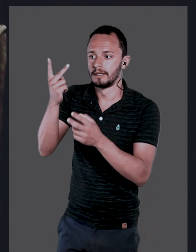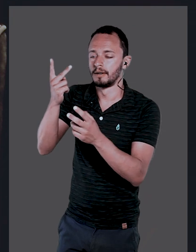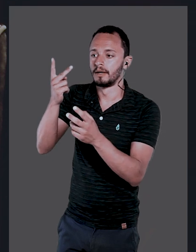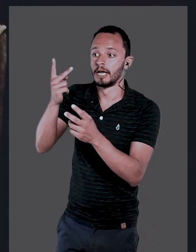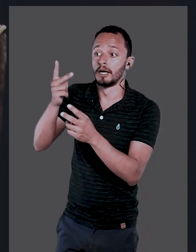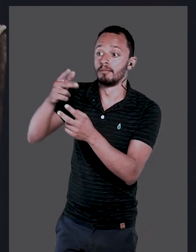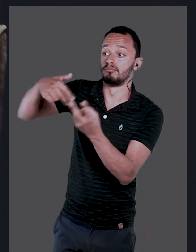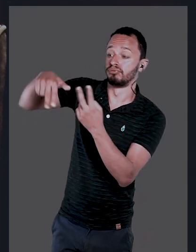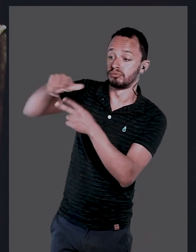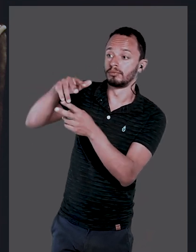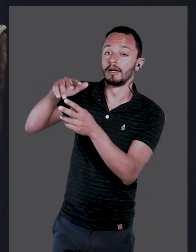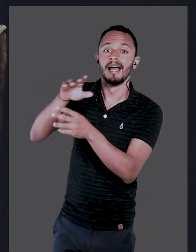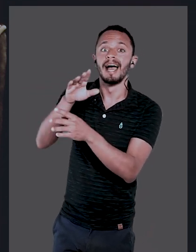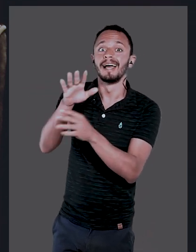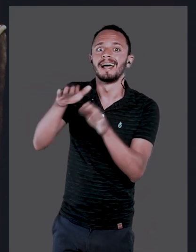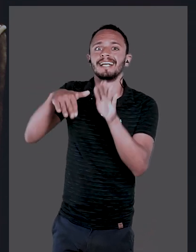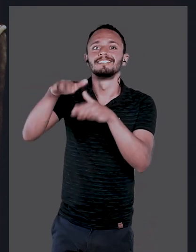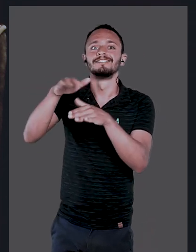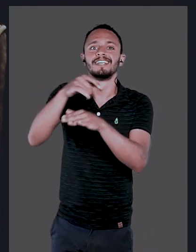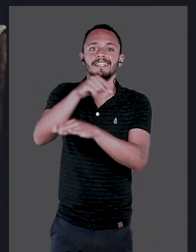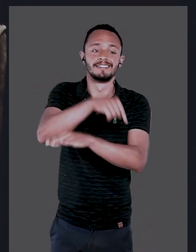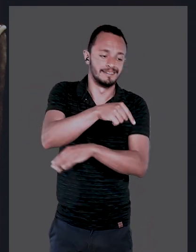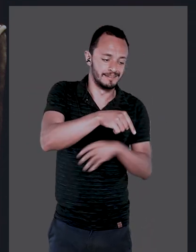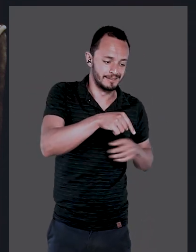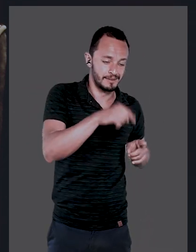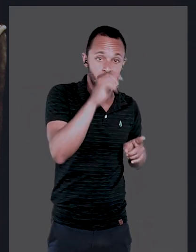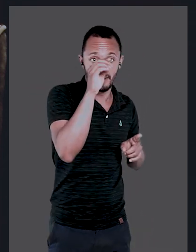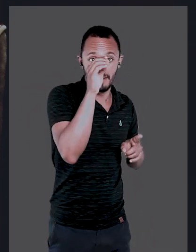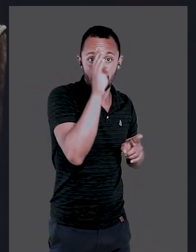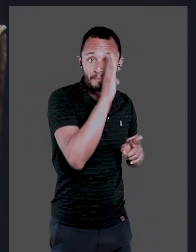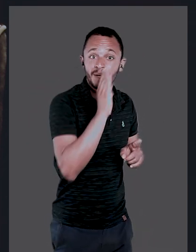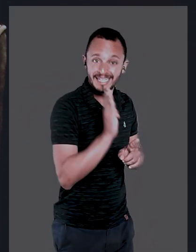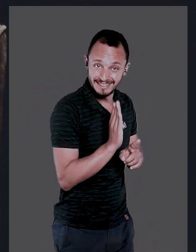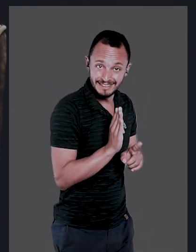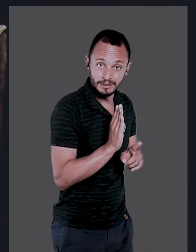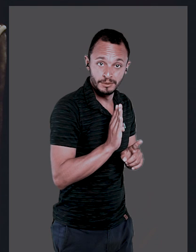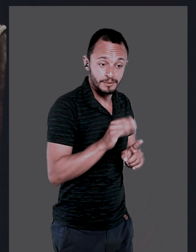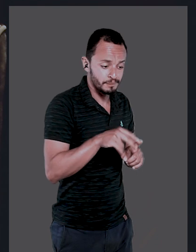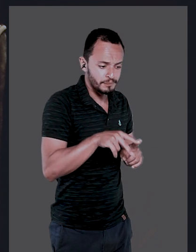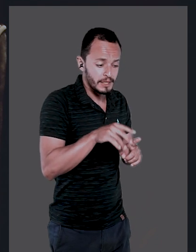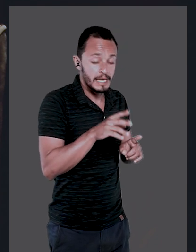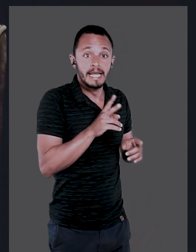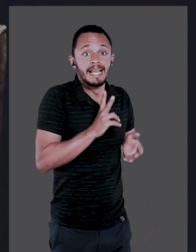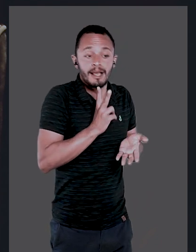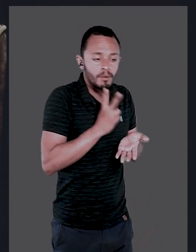coisa, talvez os países como o Brasil